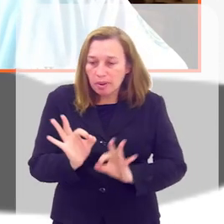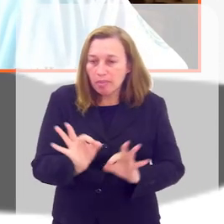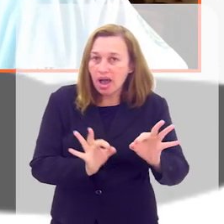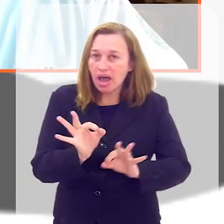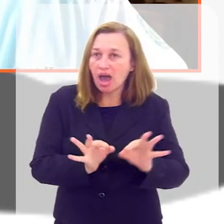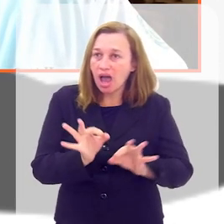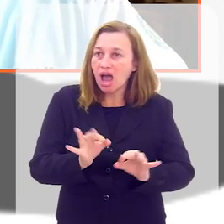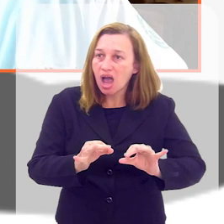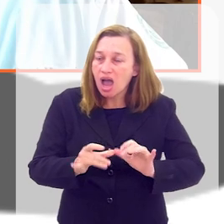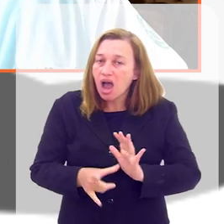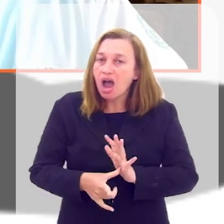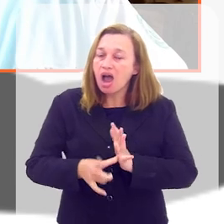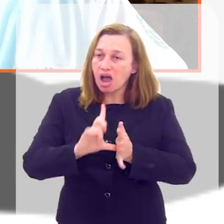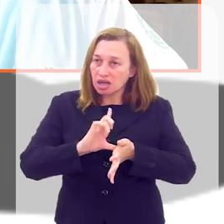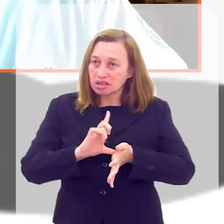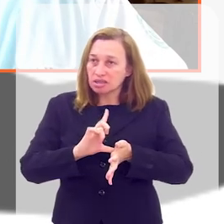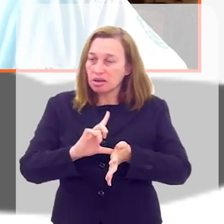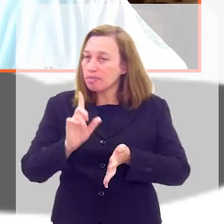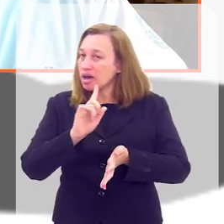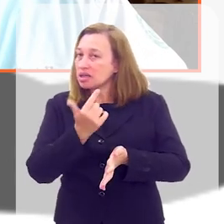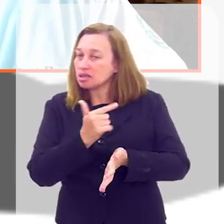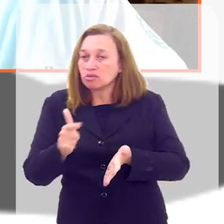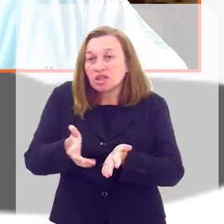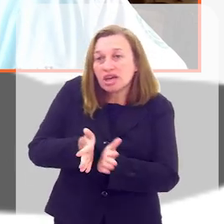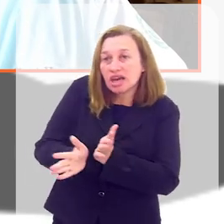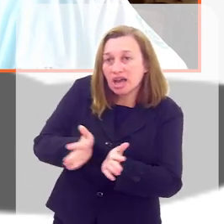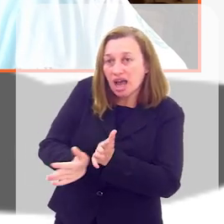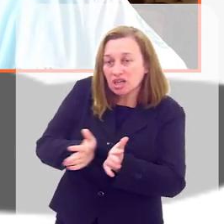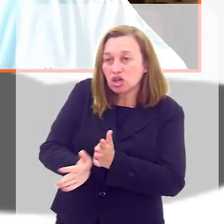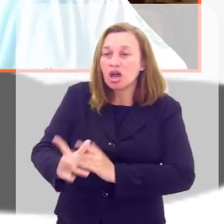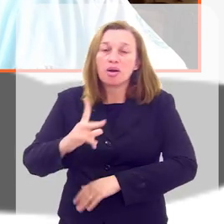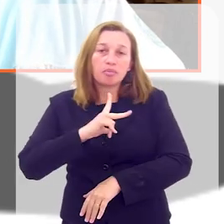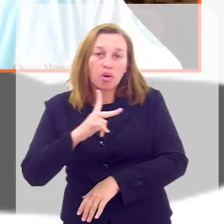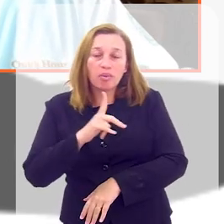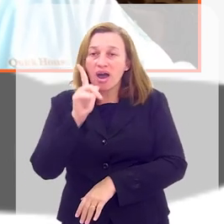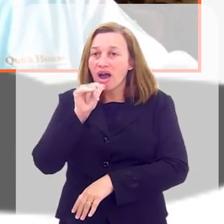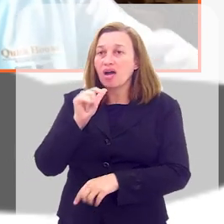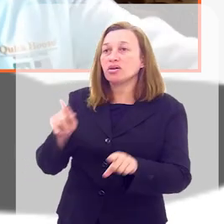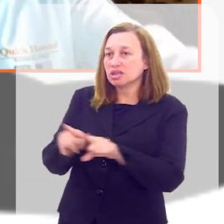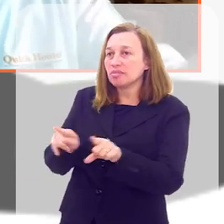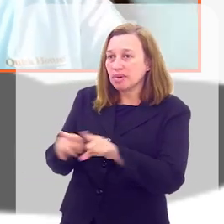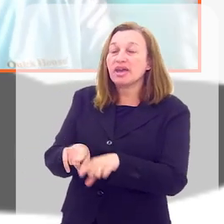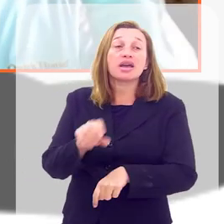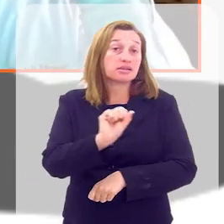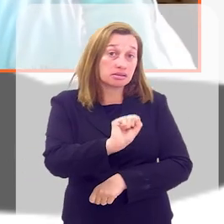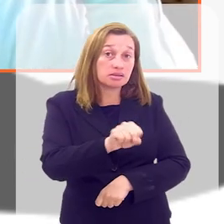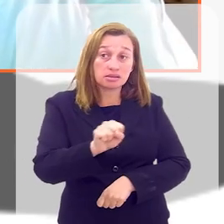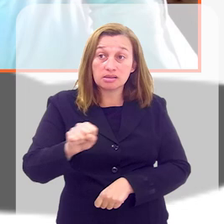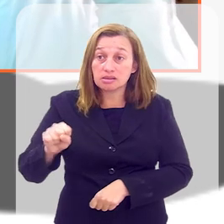planilhas não consegue planear muito Muitas vezes esses desperdício e esse desperdício exatamente